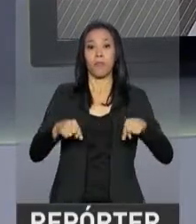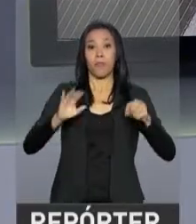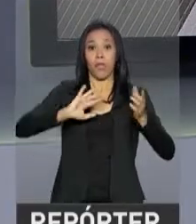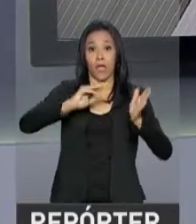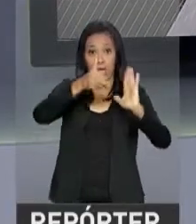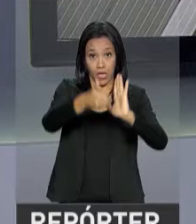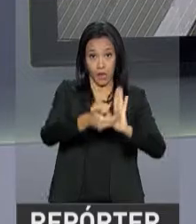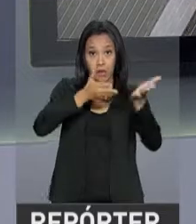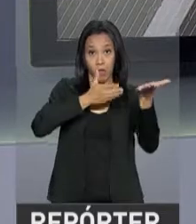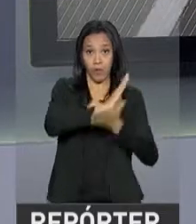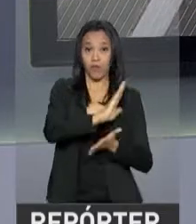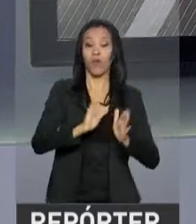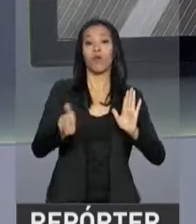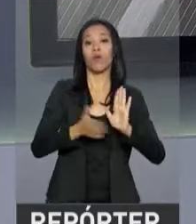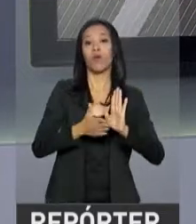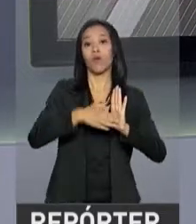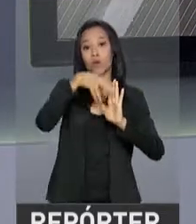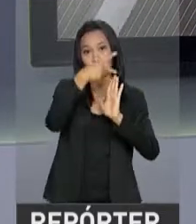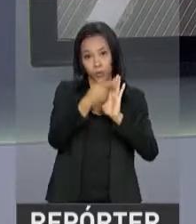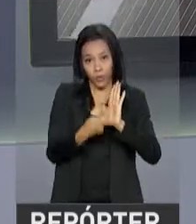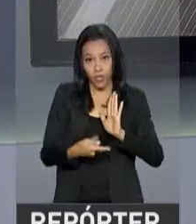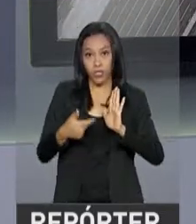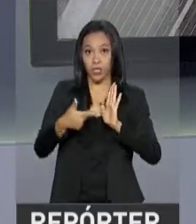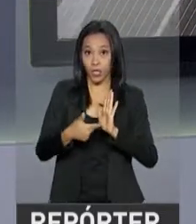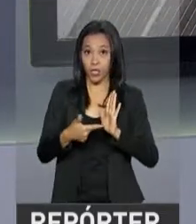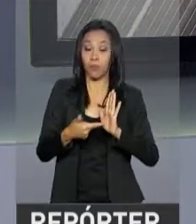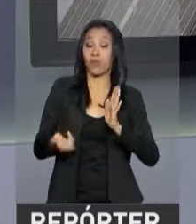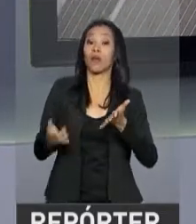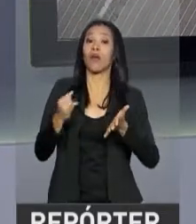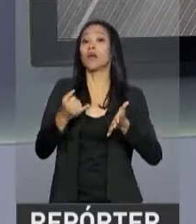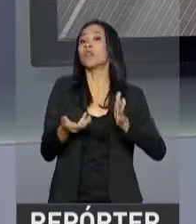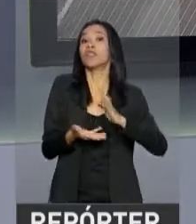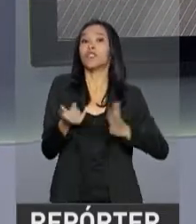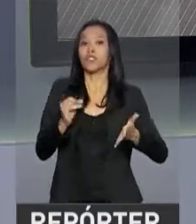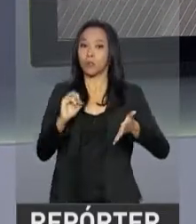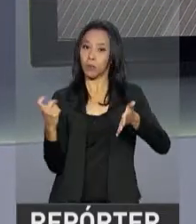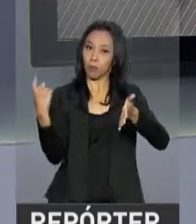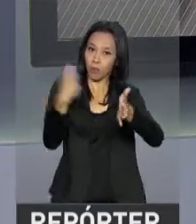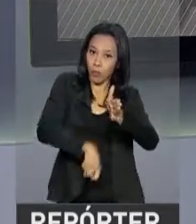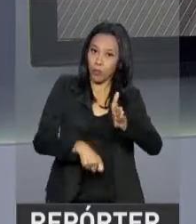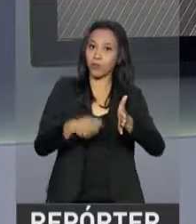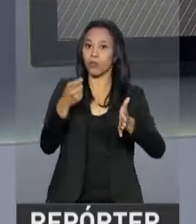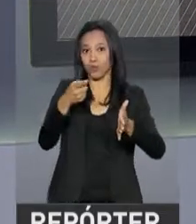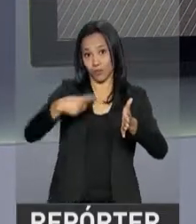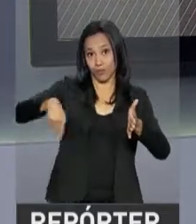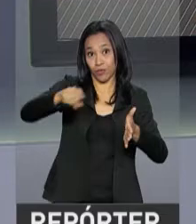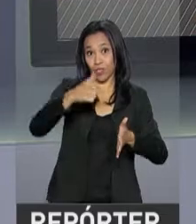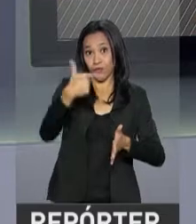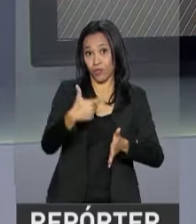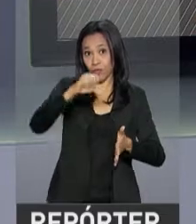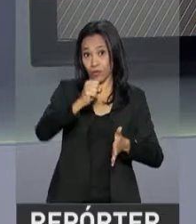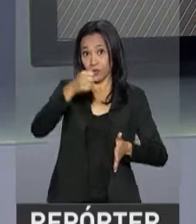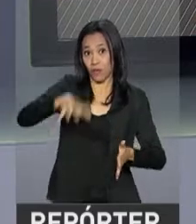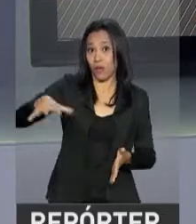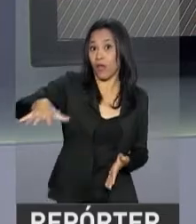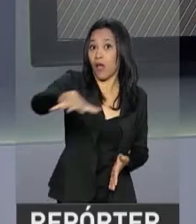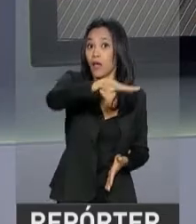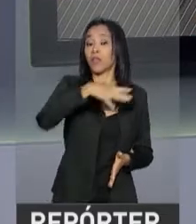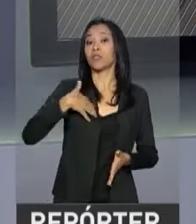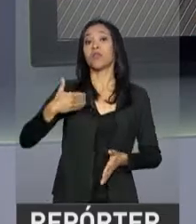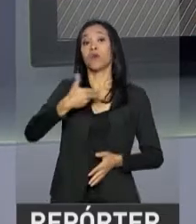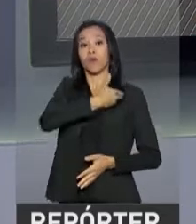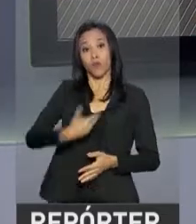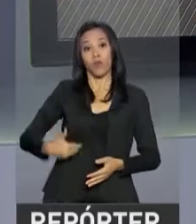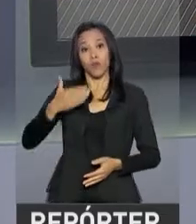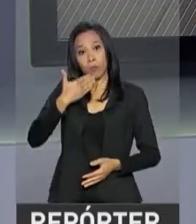remuneração da folha de pagamento das empresas de 28 setores da economia a decisão atende ao pedido do governo para reequilibrar as contas